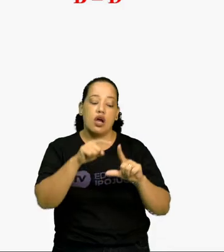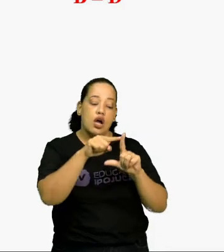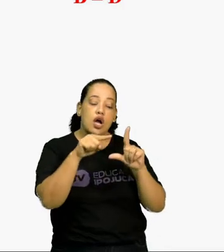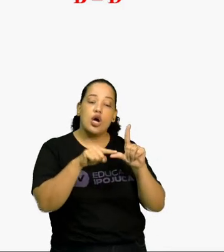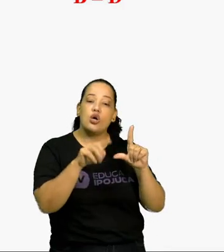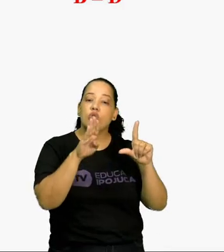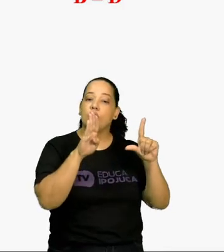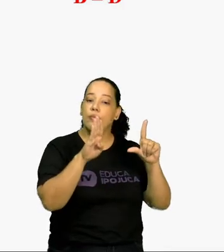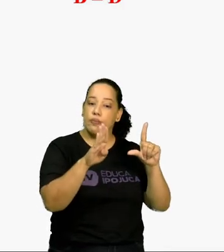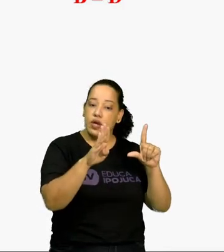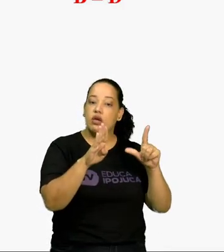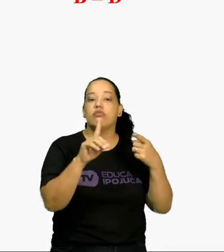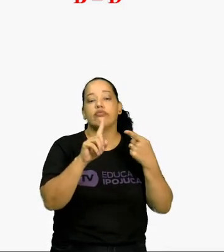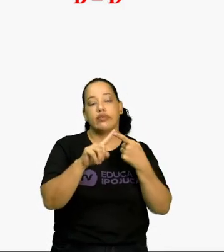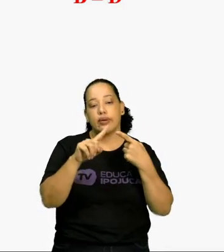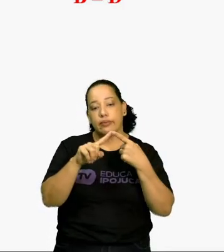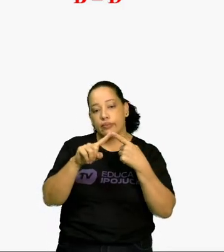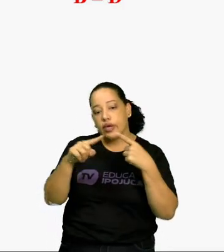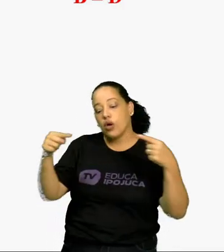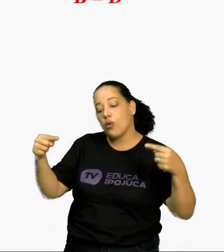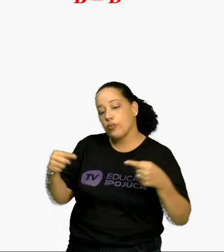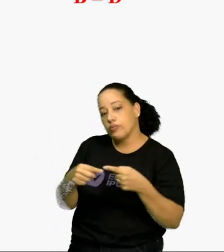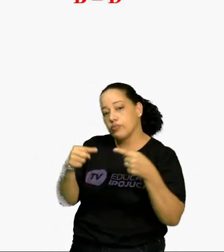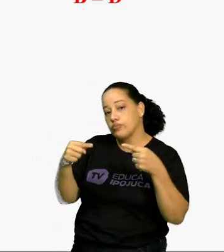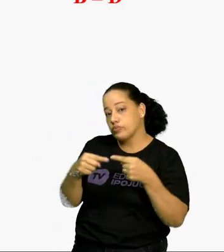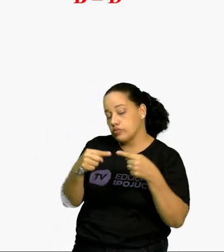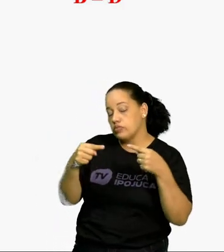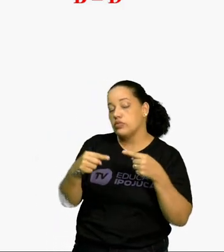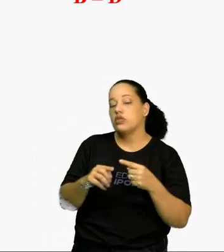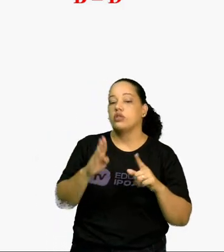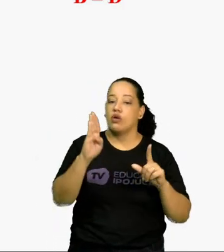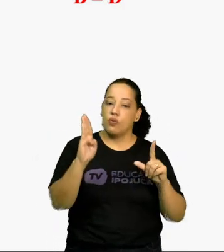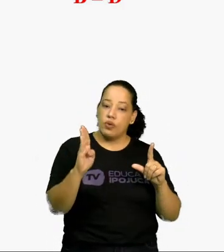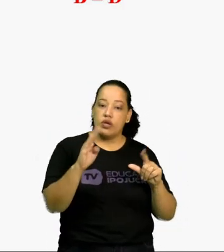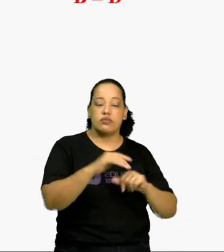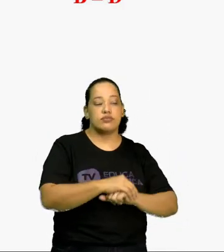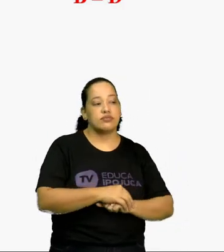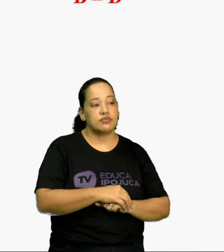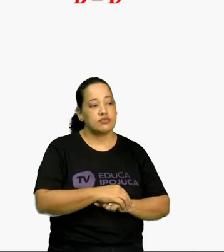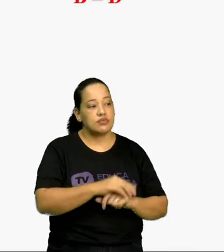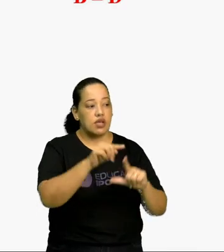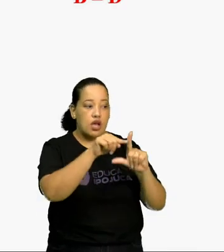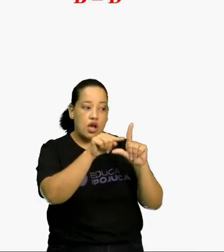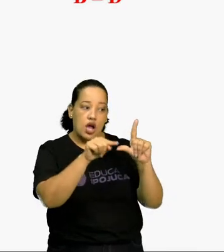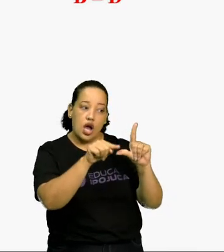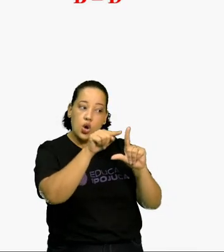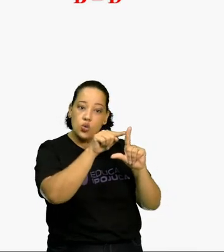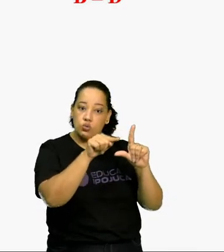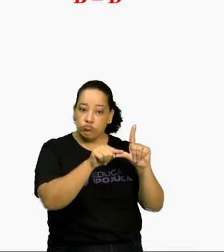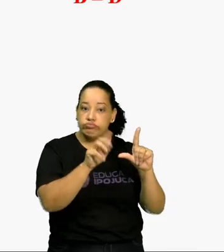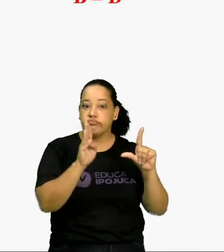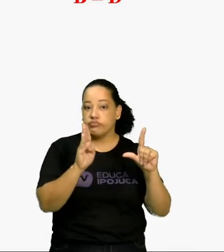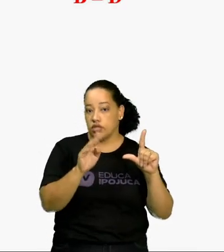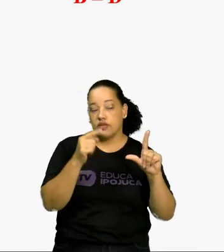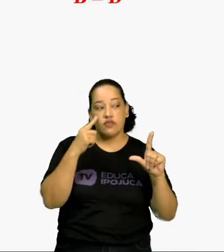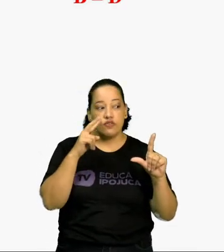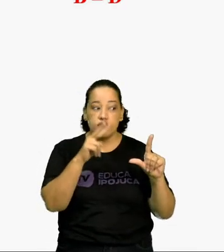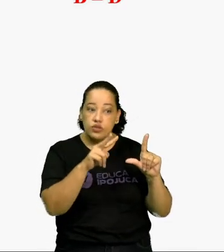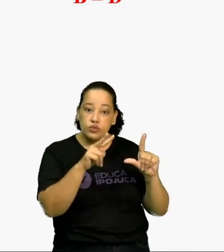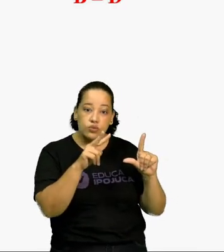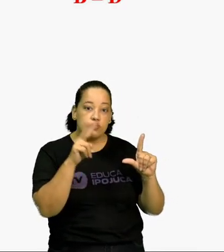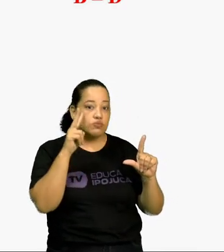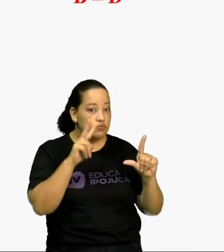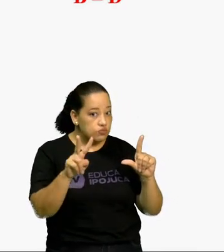é congruente ao ângulo D. Olha aí, já montei ali, ficou fácil